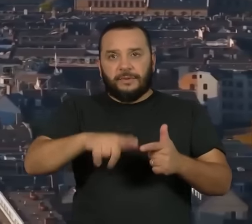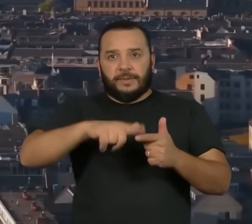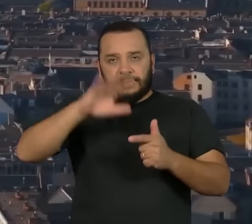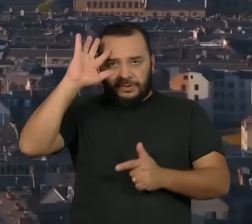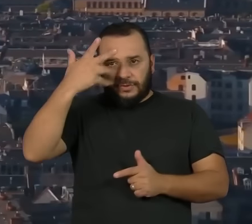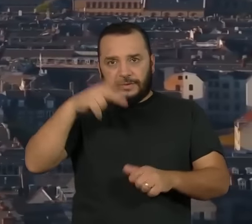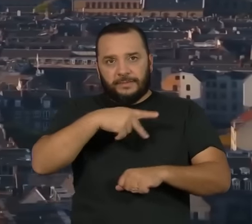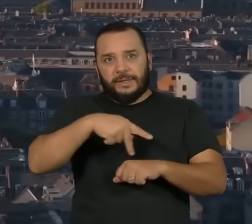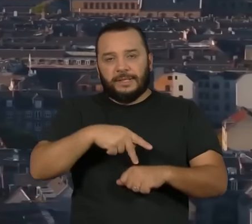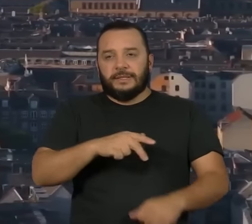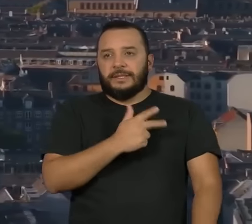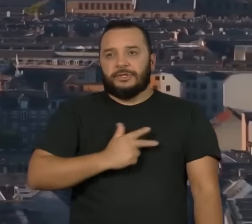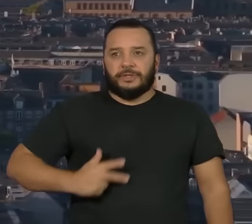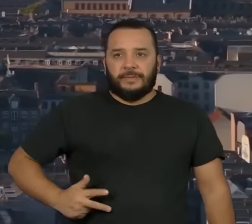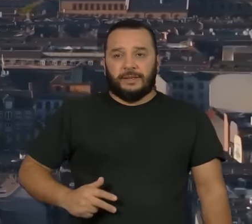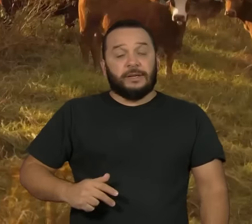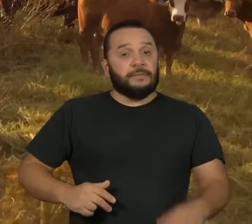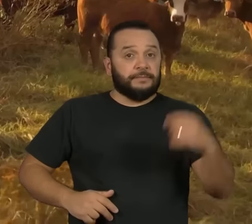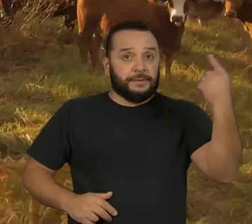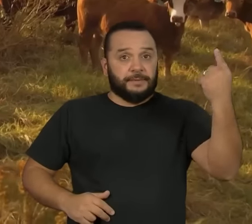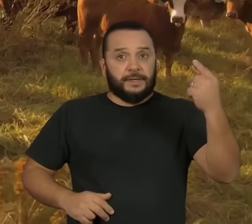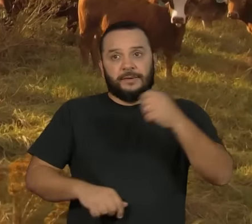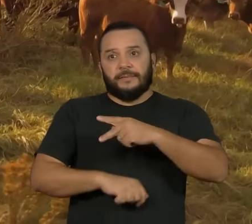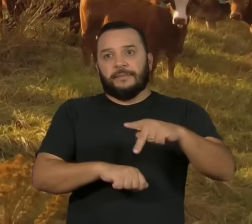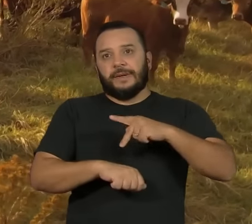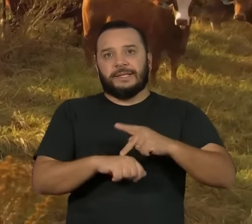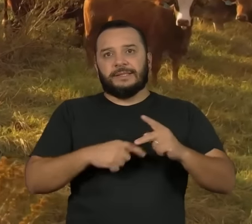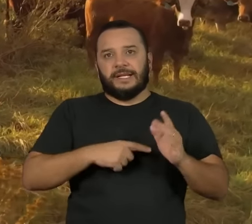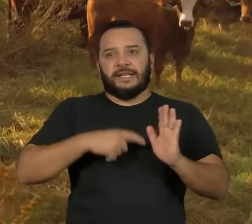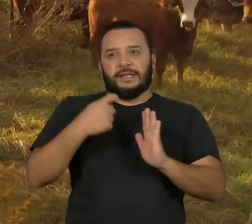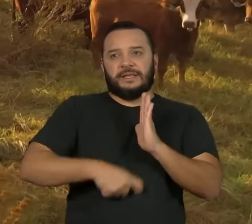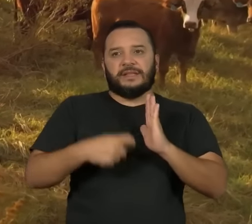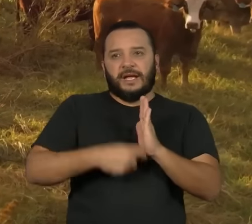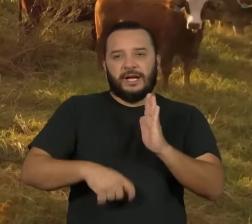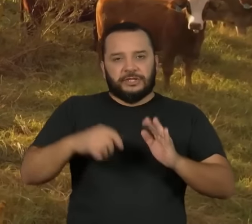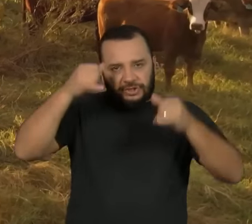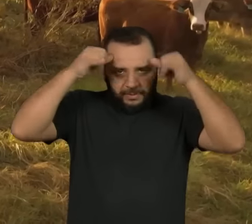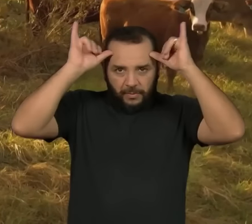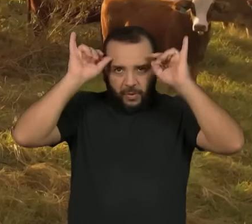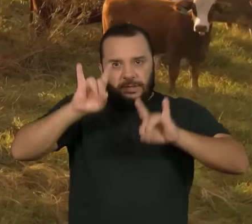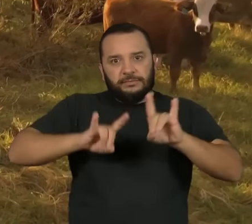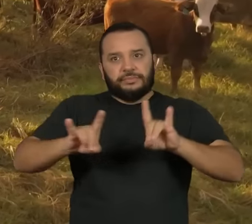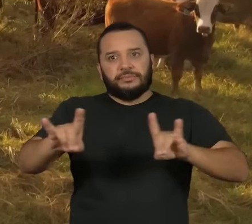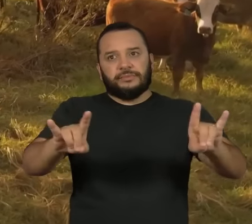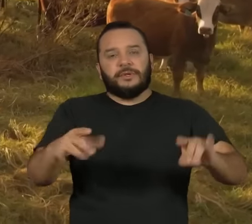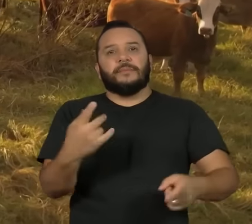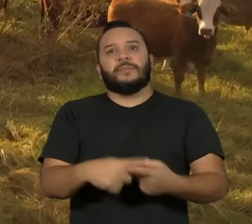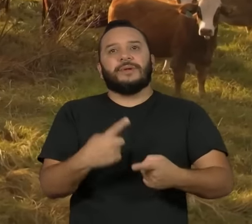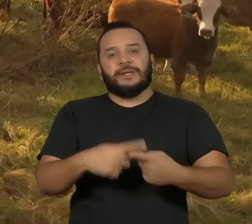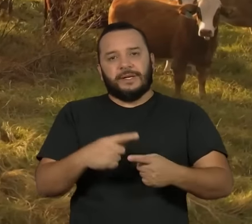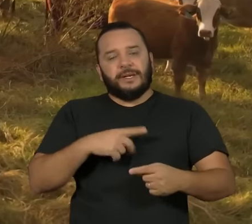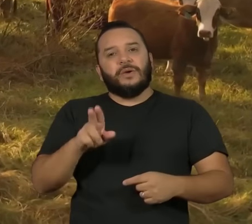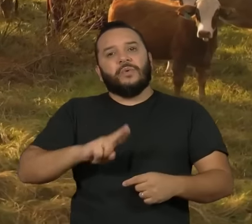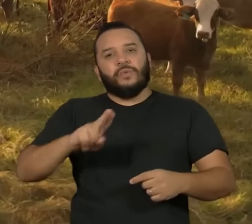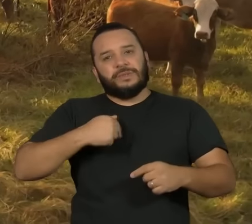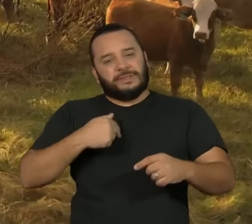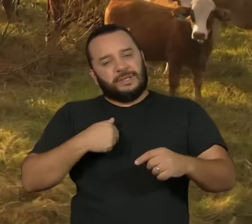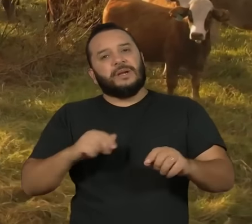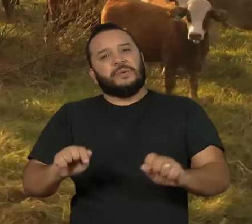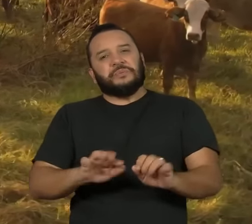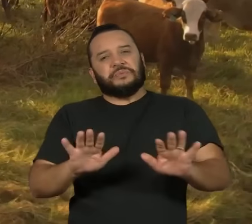a Dinamarca pode ser o primeiro país a taxar criadores de gado, ovelhas e suínos por cada animal pela emissão de